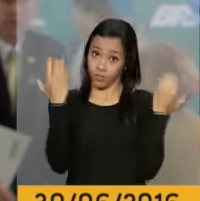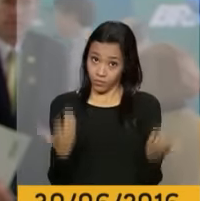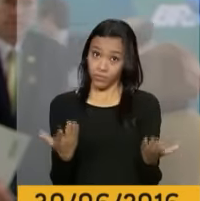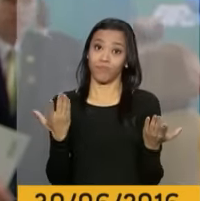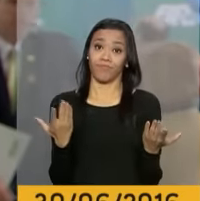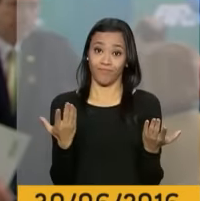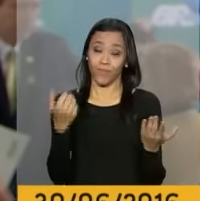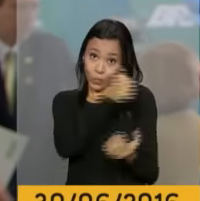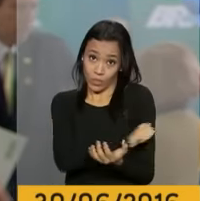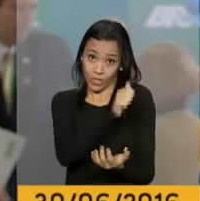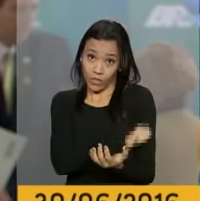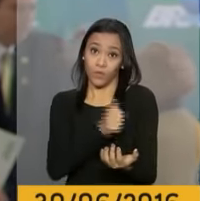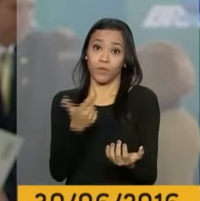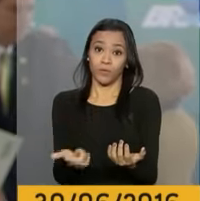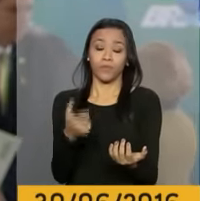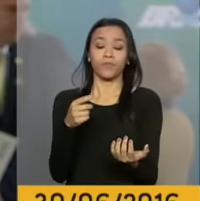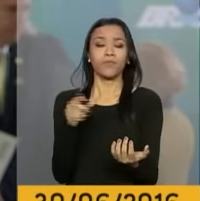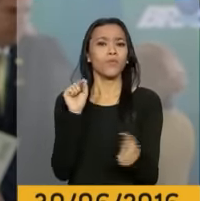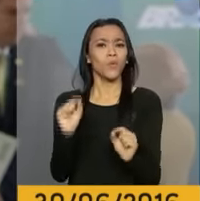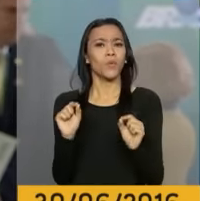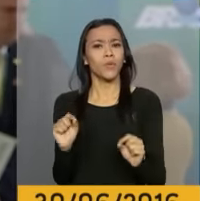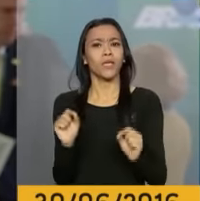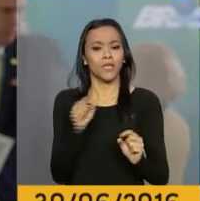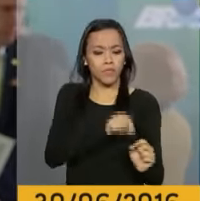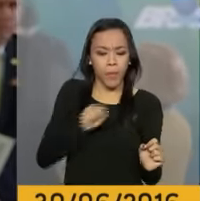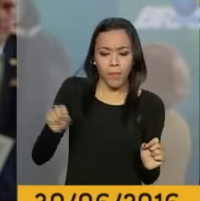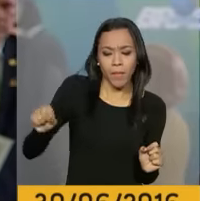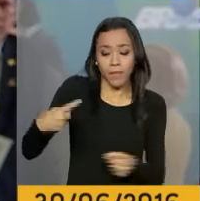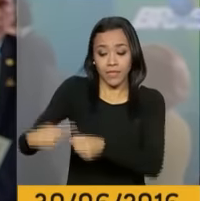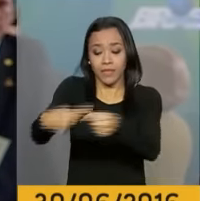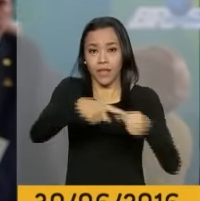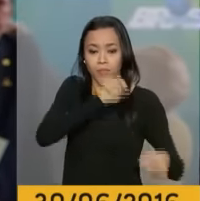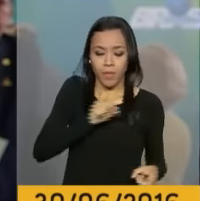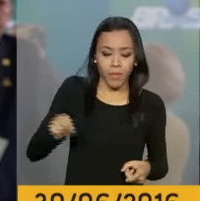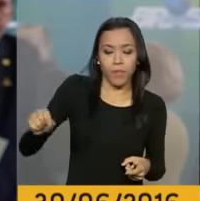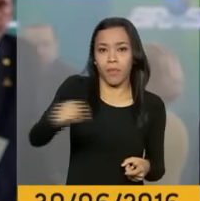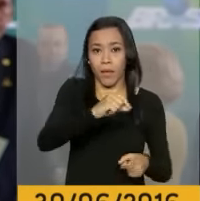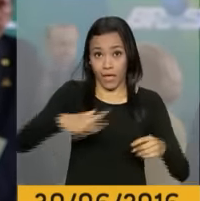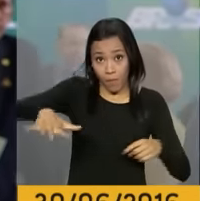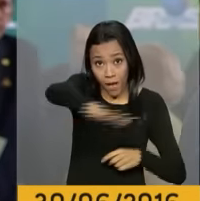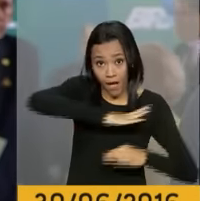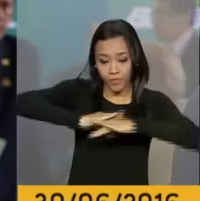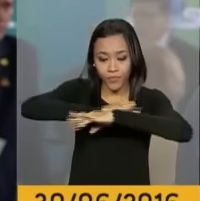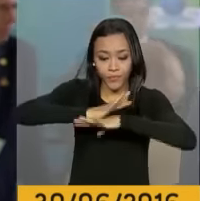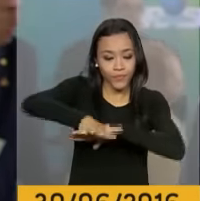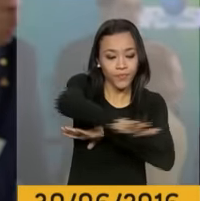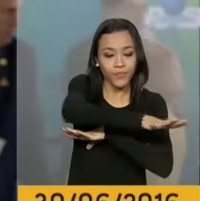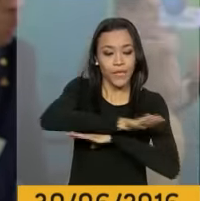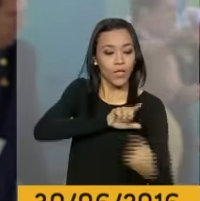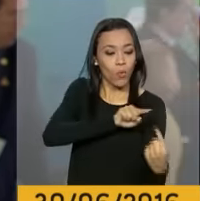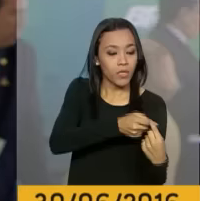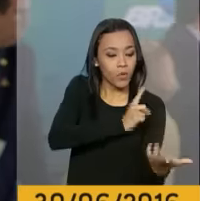muito próxima à nossa ação, em cima das regiões metropolitanas. Essa região metropolitana está combinando outras